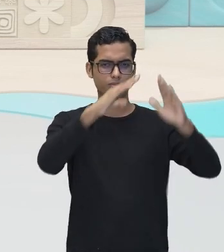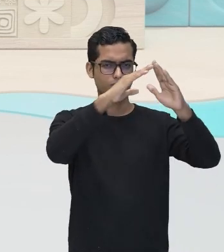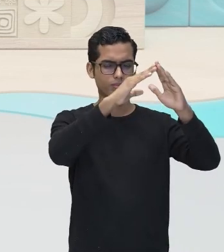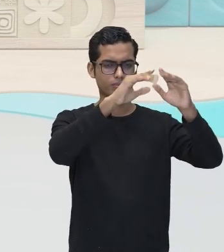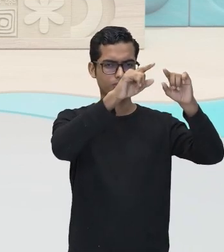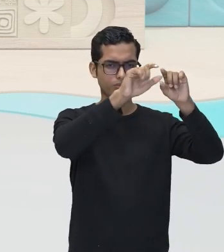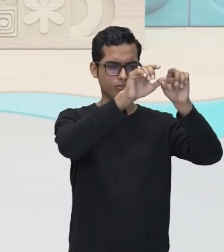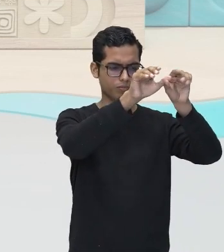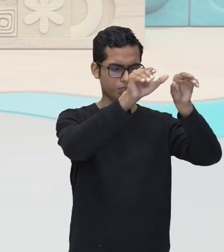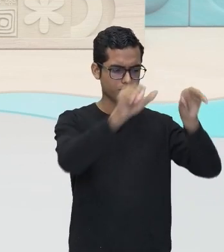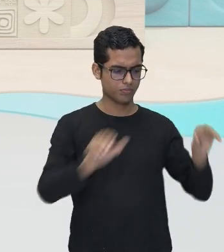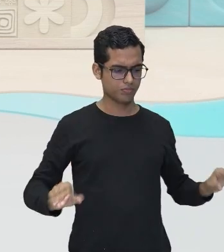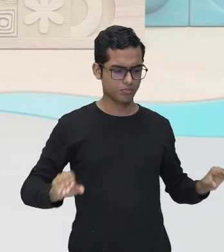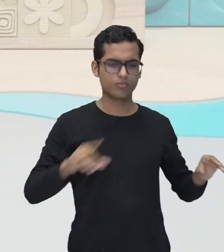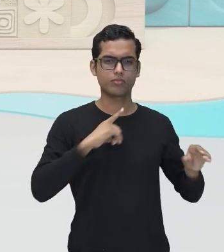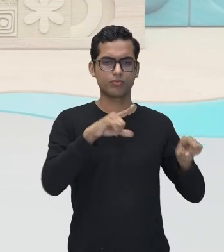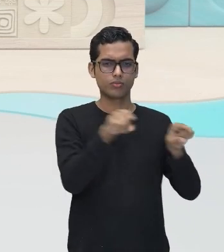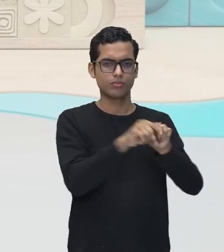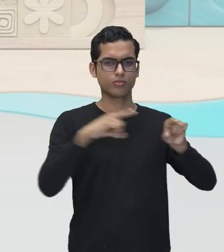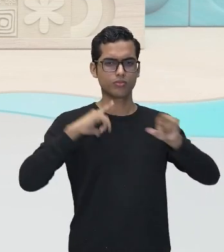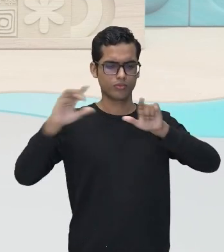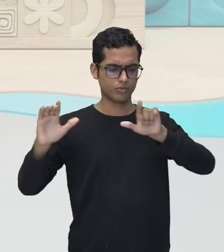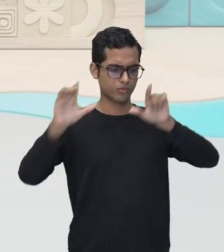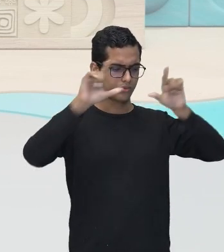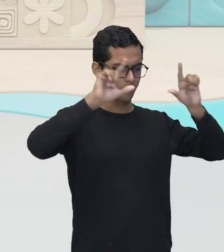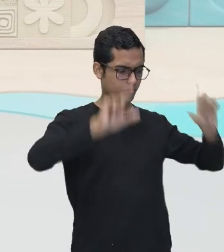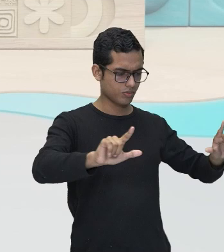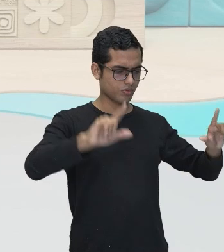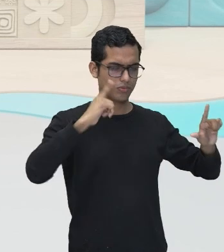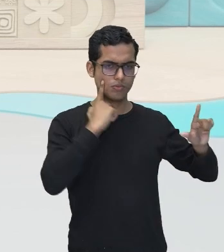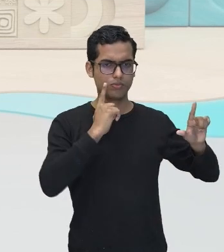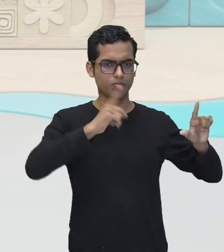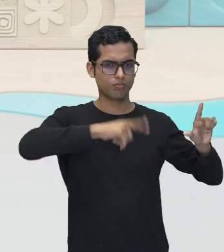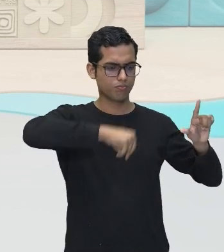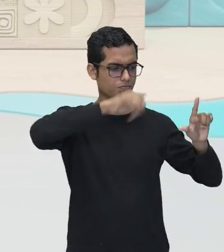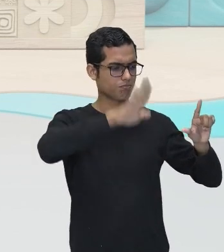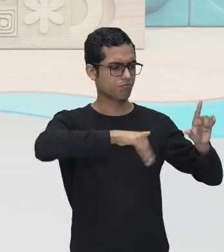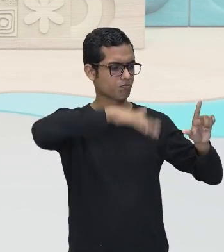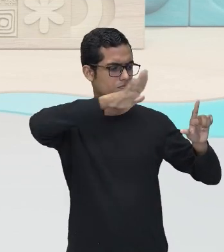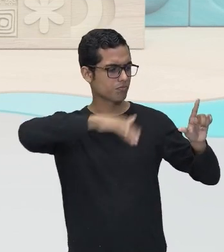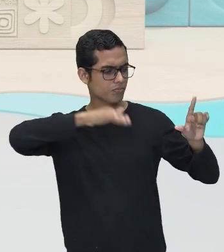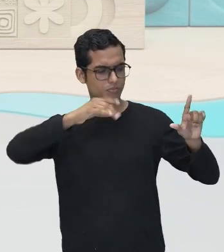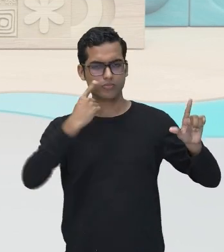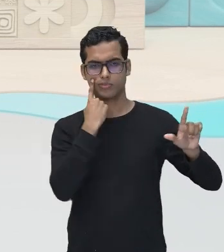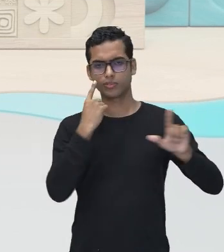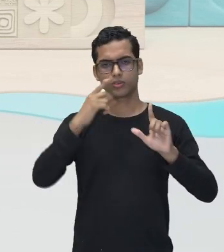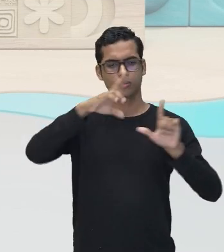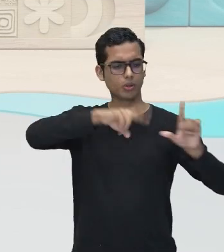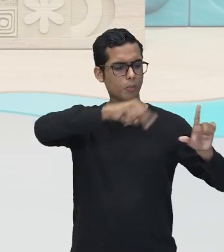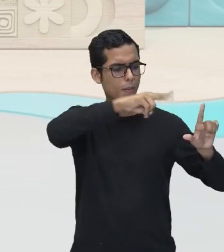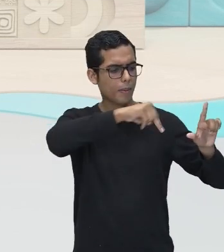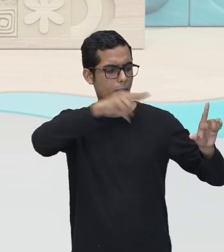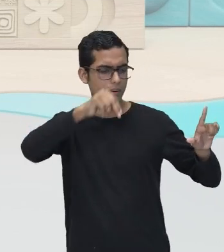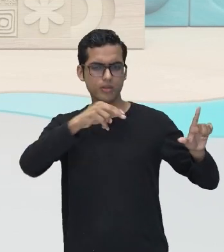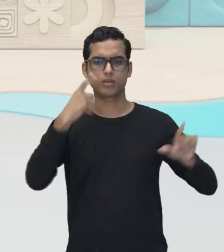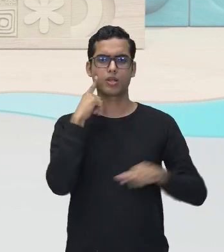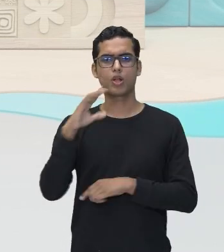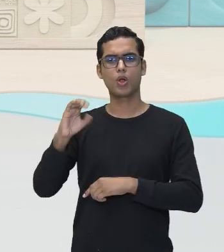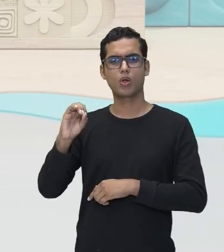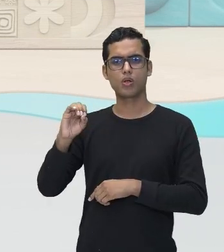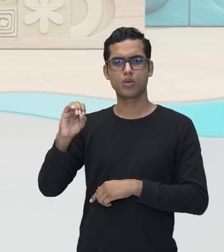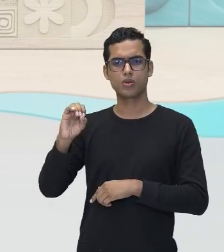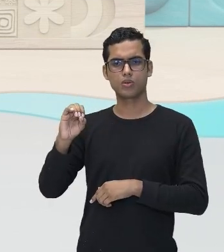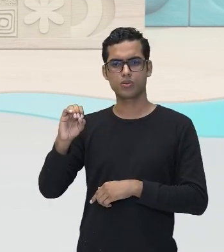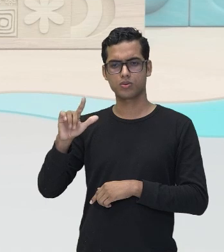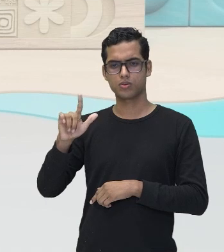sido suporte para a pintura a óleo. Ela é a mais popular desde o século